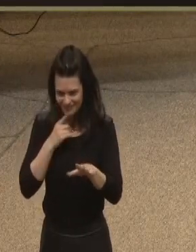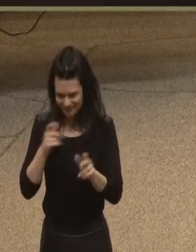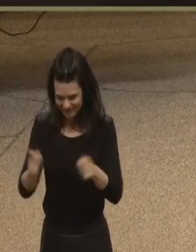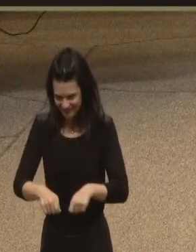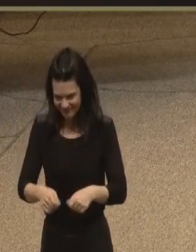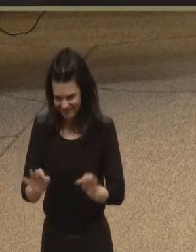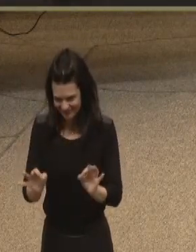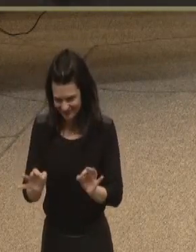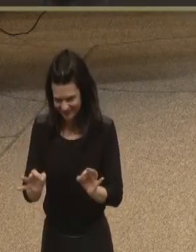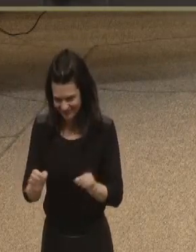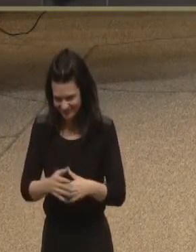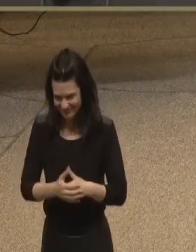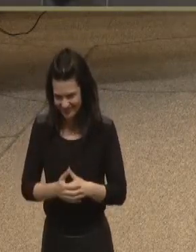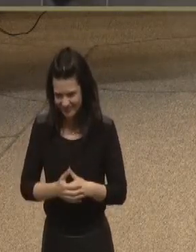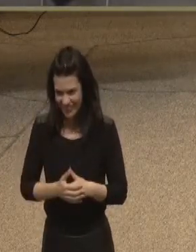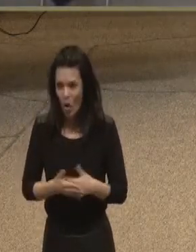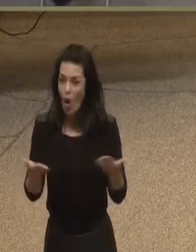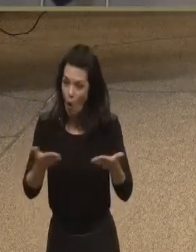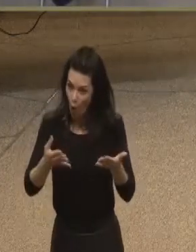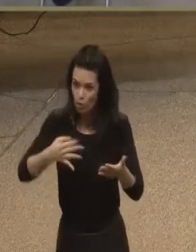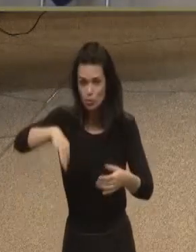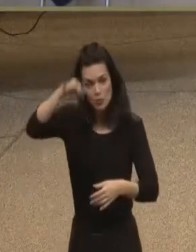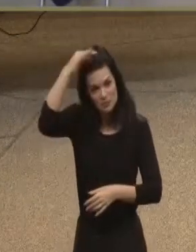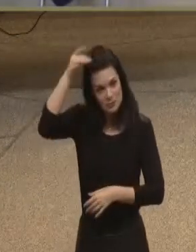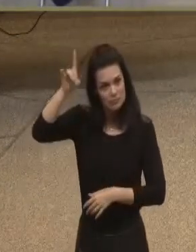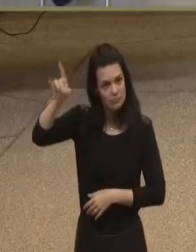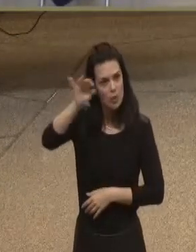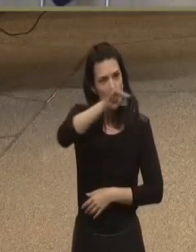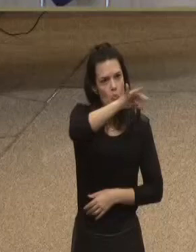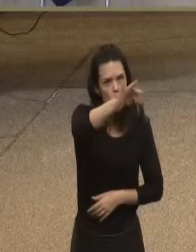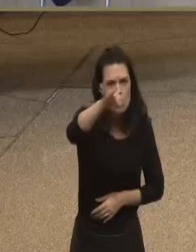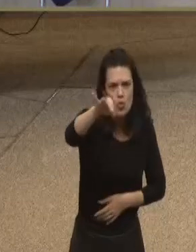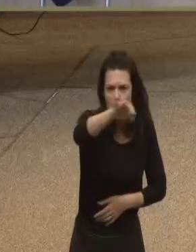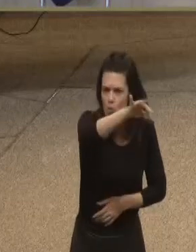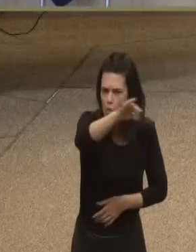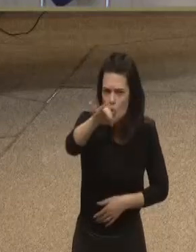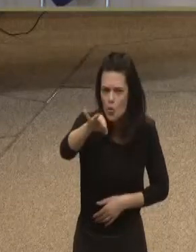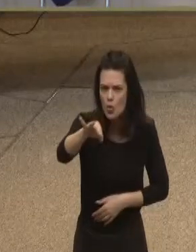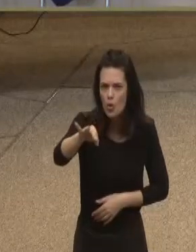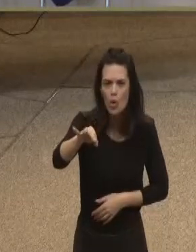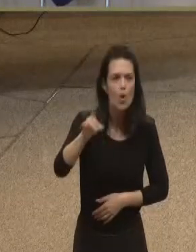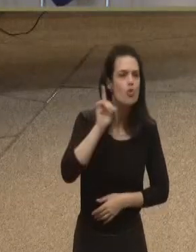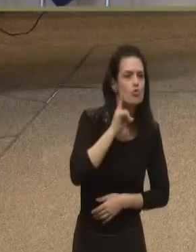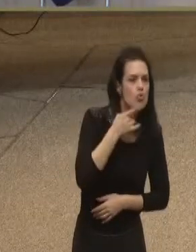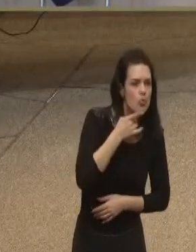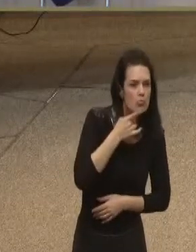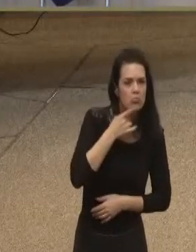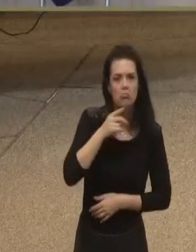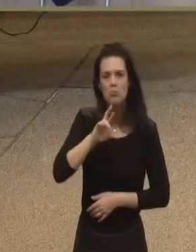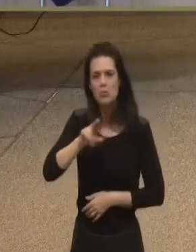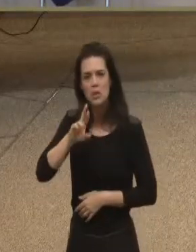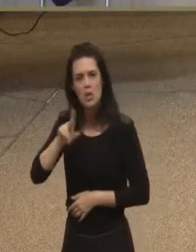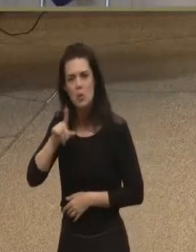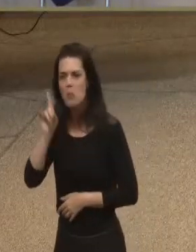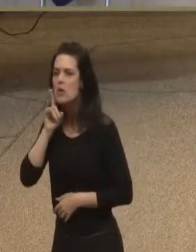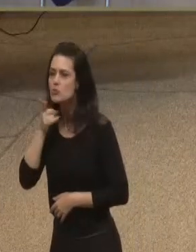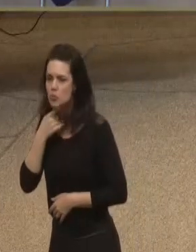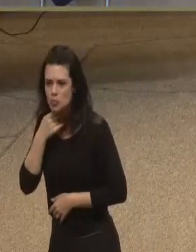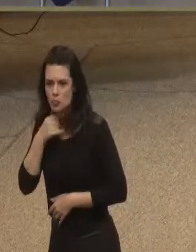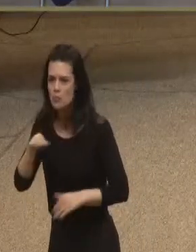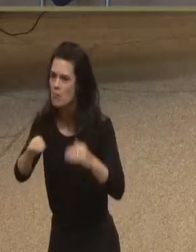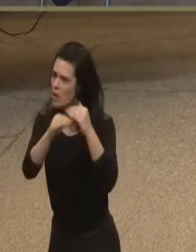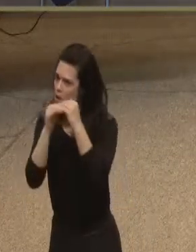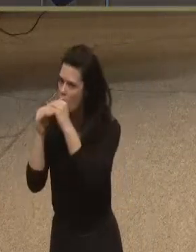hoje fala a todos nós aqui, surdos e ouvintes. O Espírito Santo fala